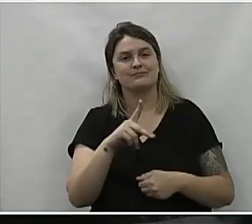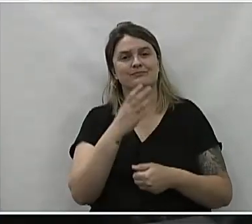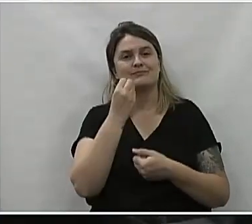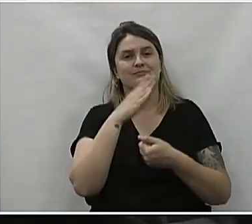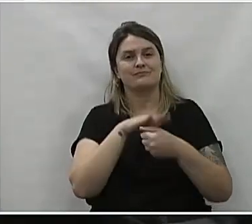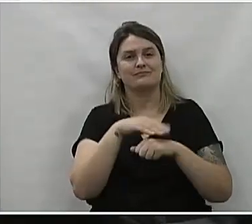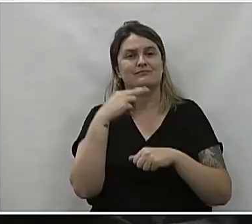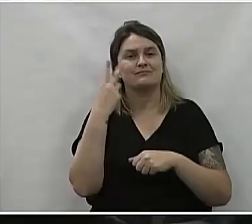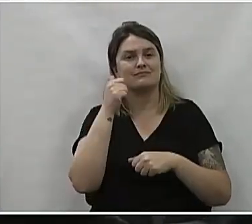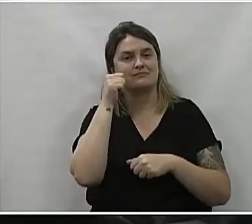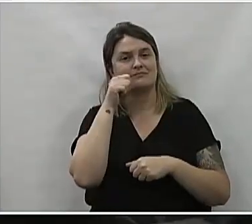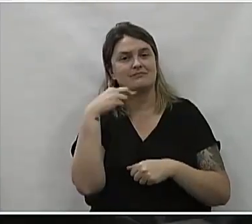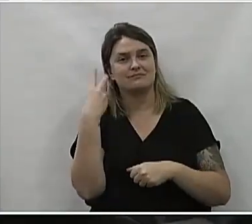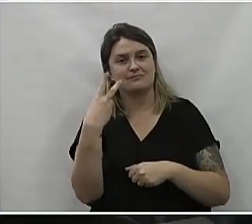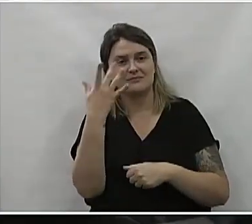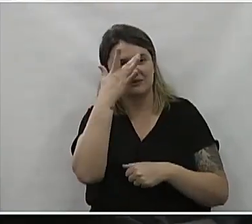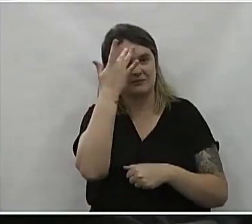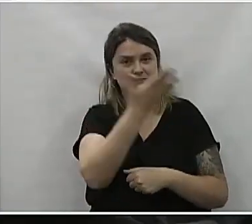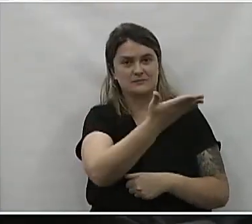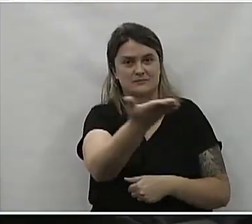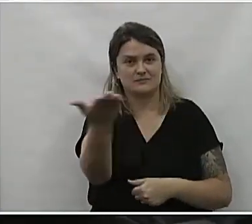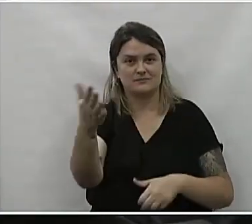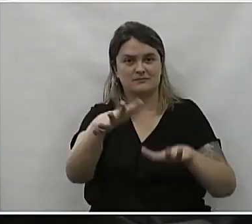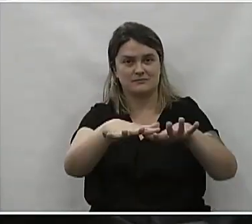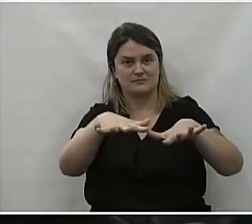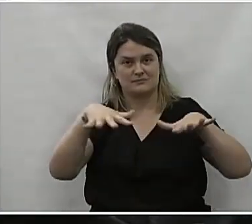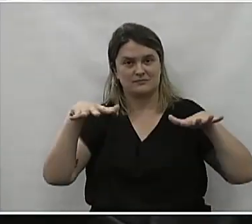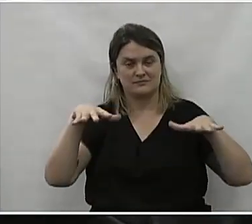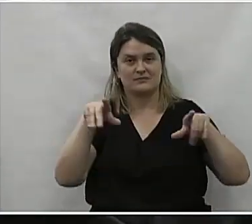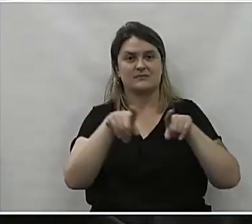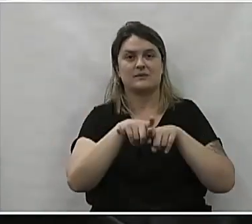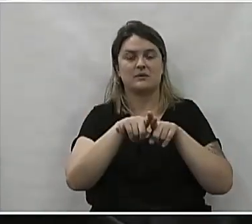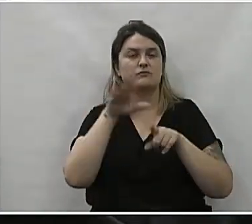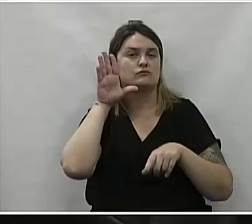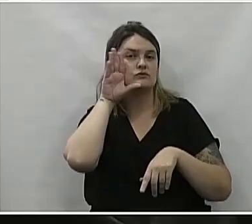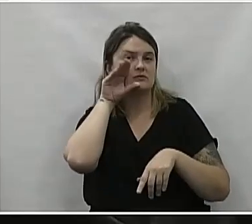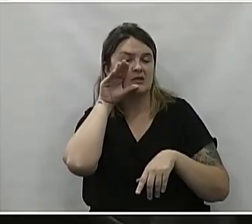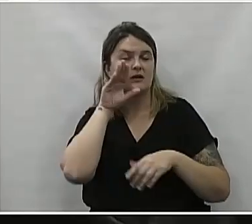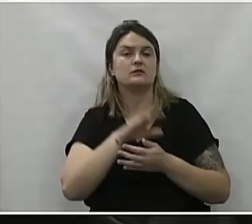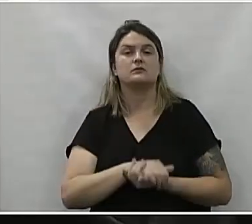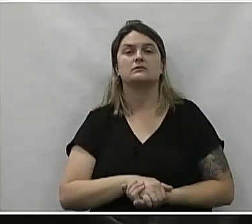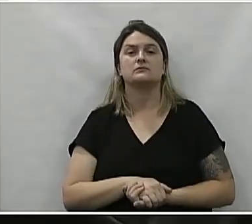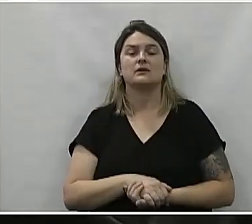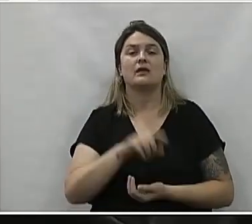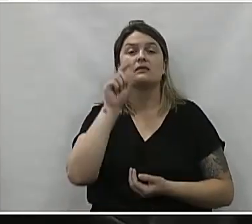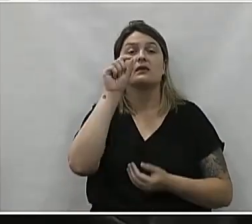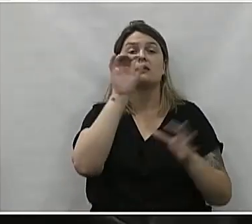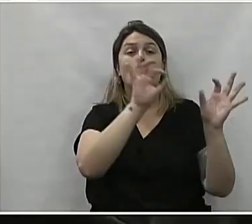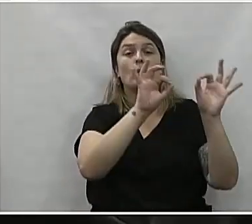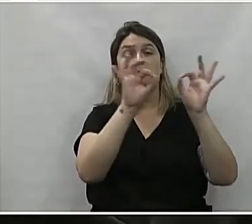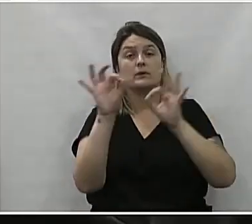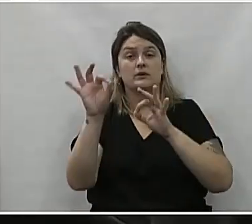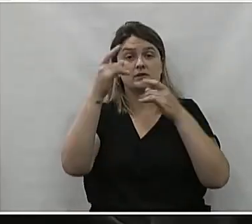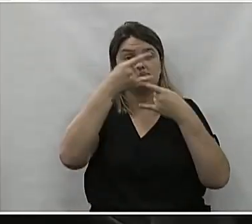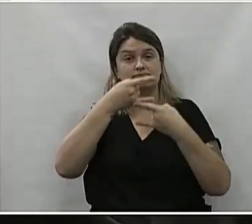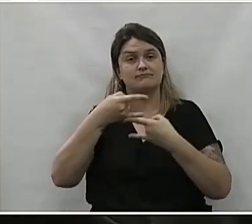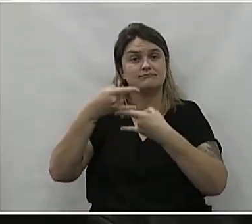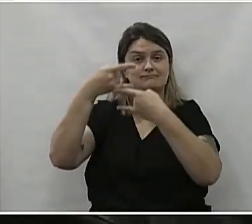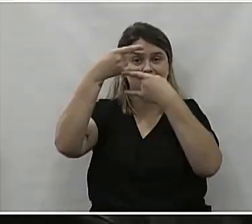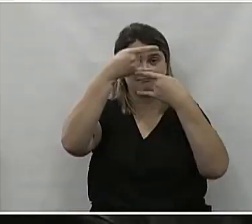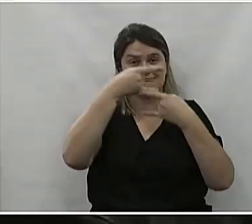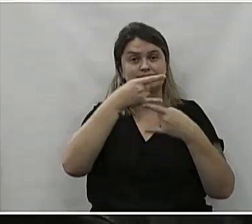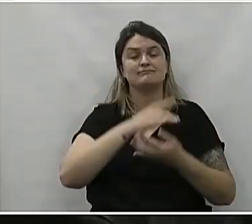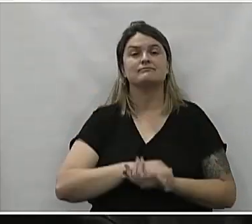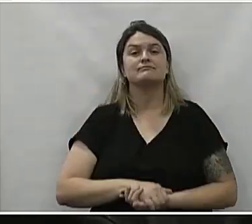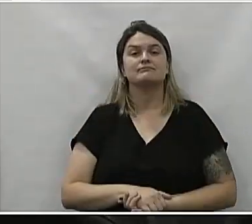noite Vereadores Vereadoras Público presente Nesta Casa de Lei Aos funcionários Desta Casa E que nos acompanha Pelas redes